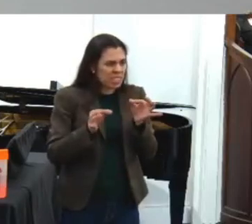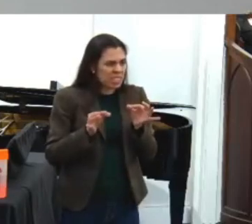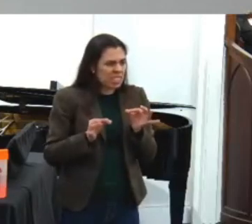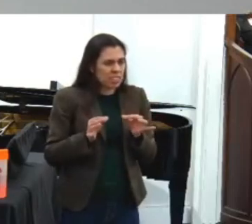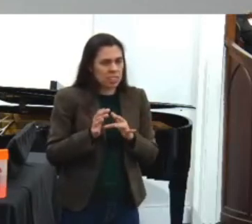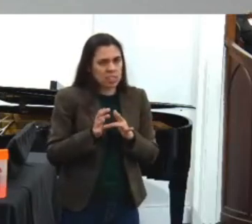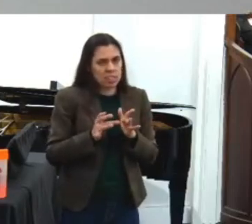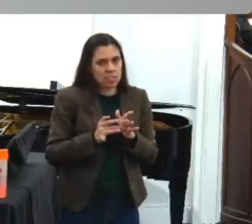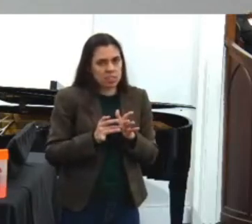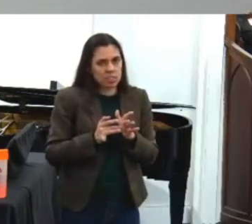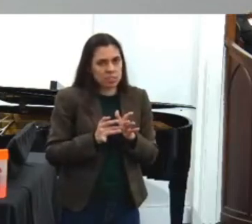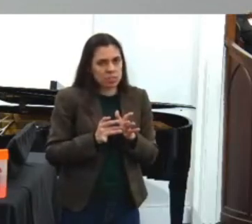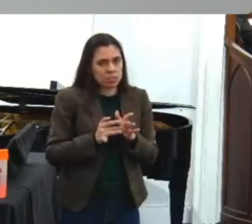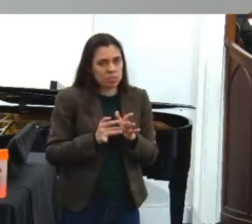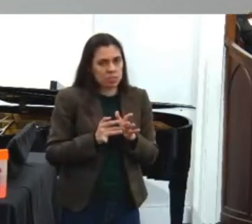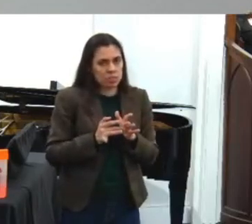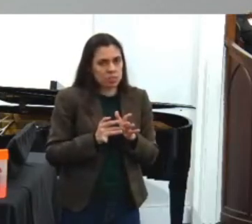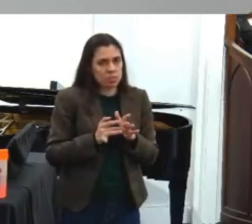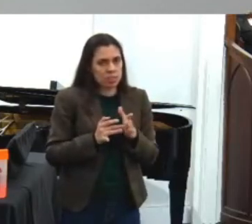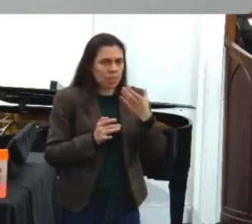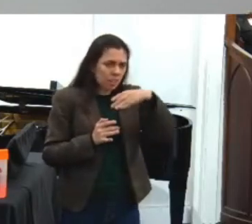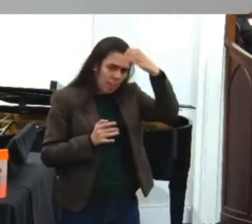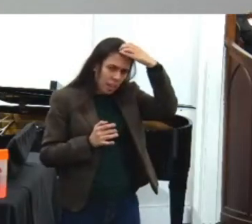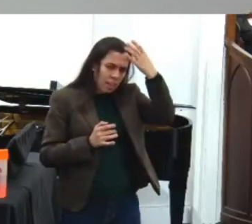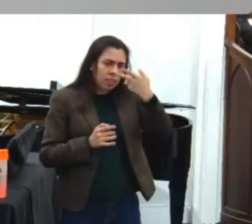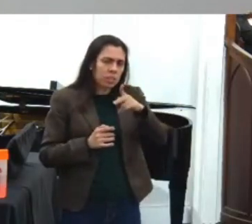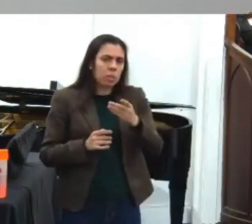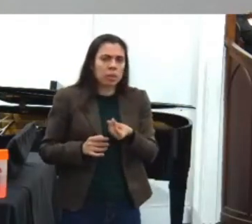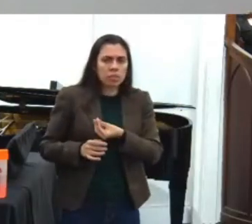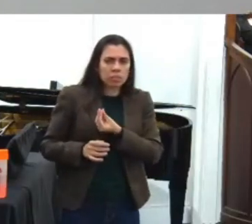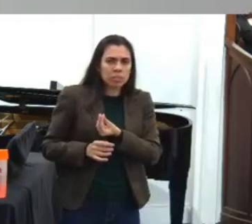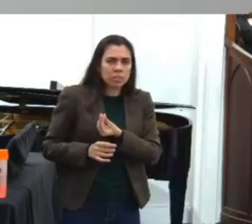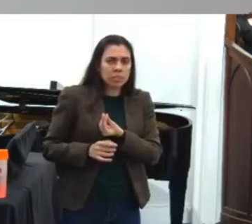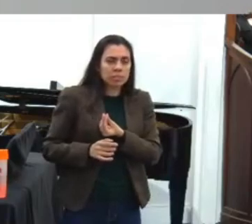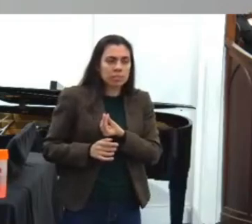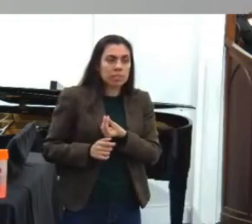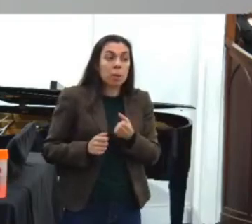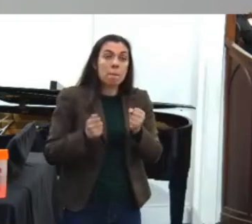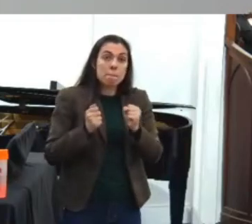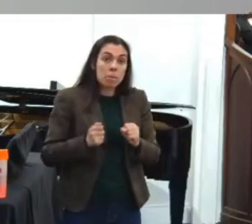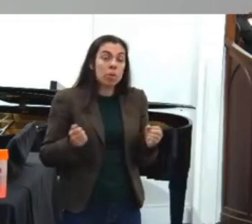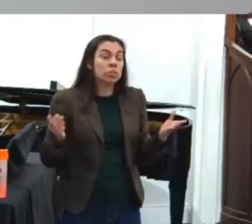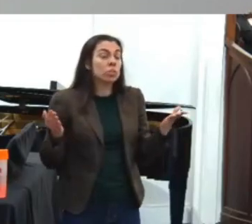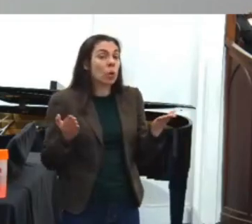você tem a oportunidade de crer no Evangelho nesta noite,